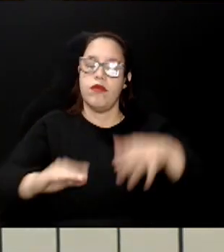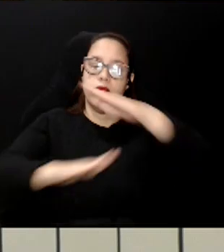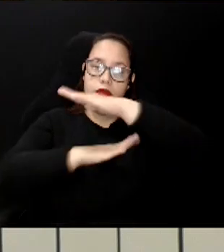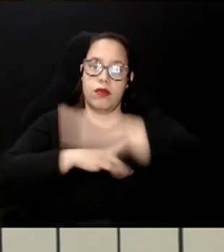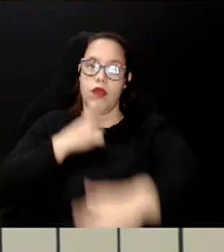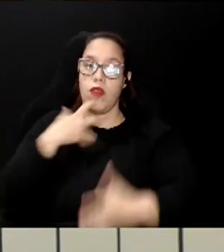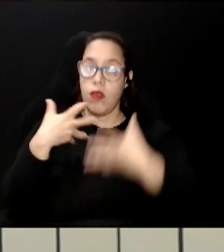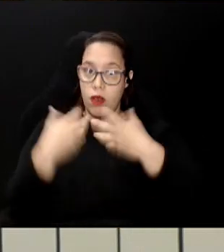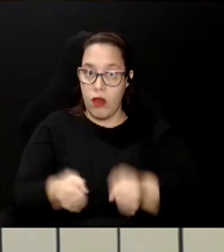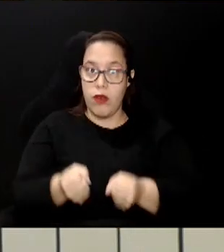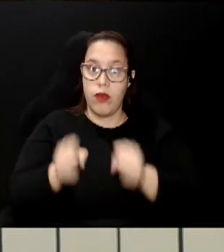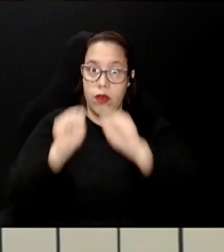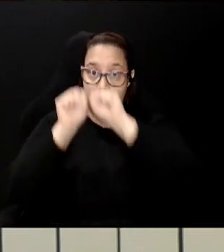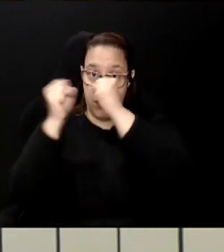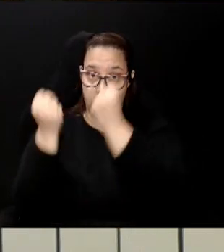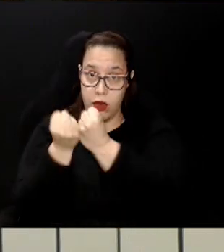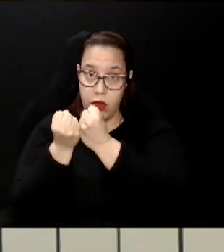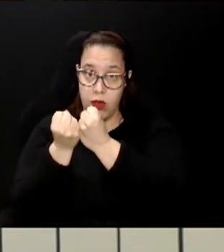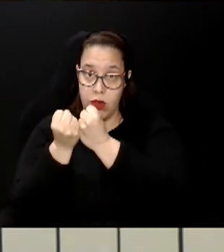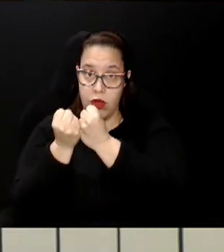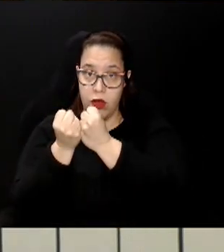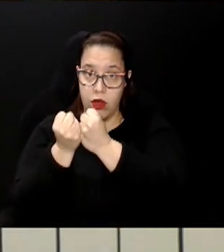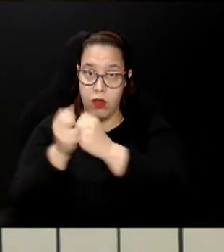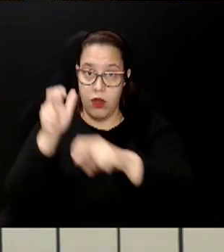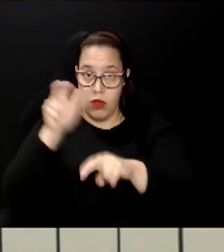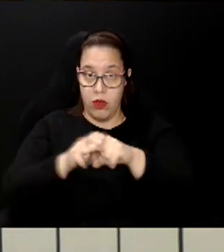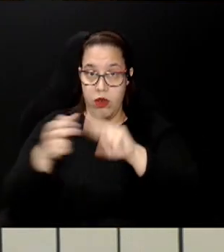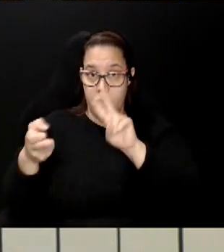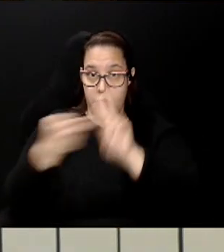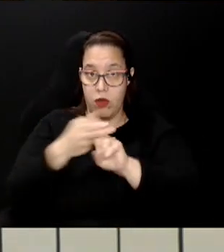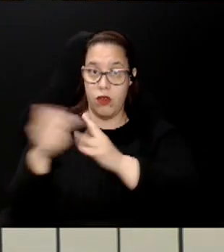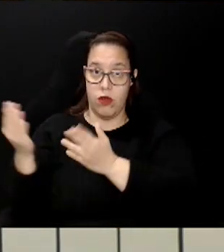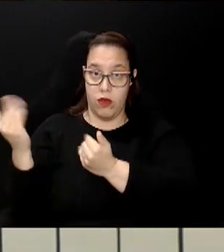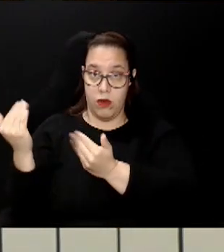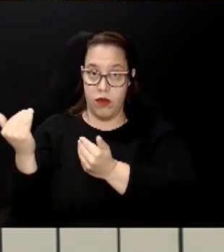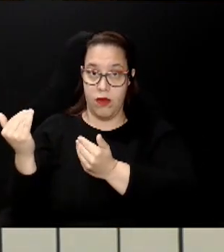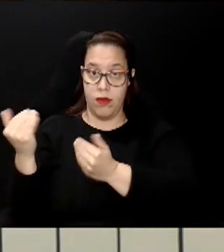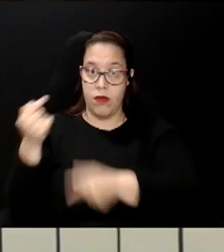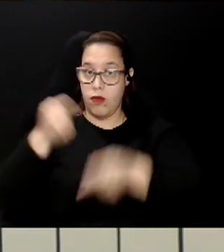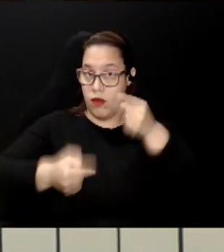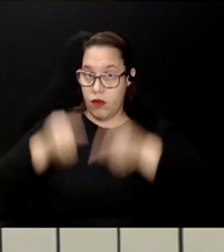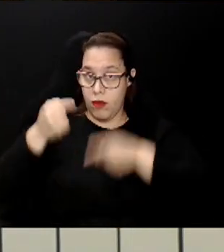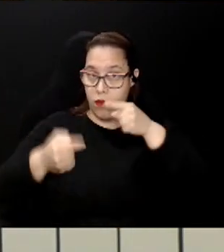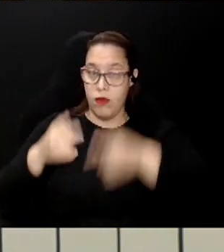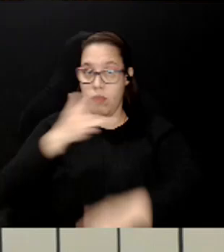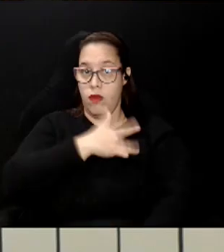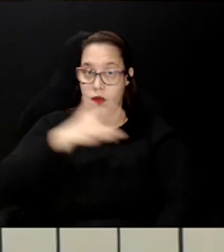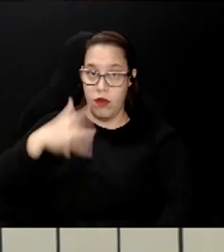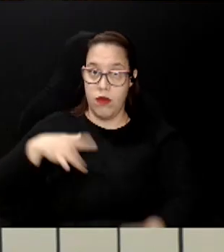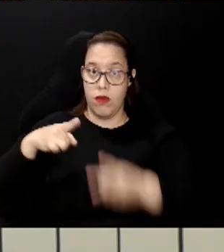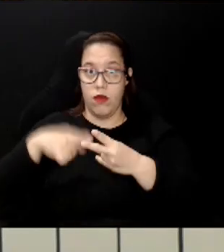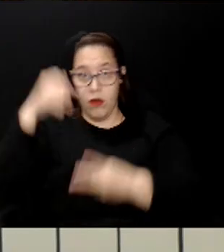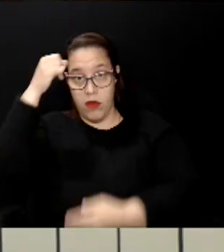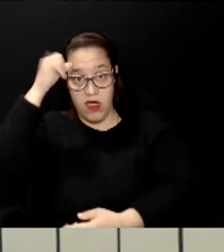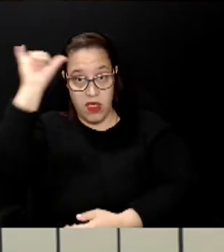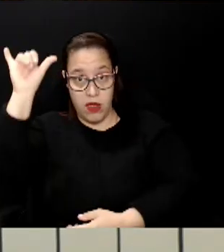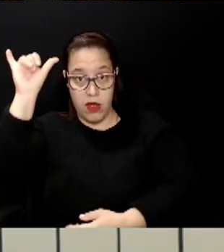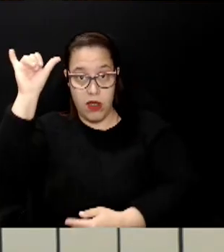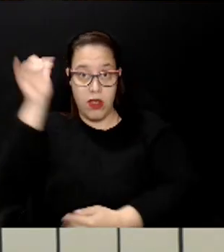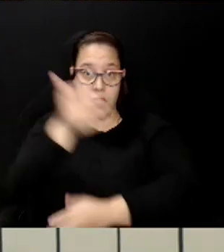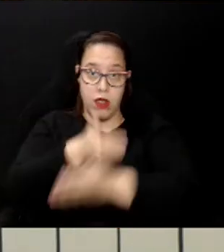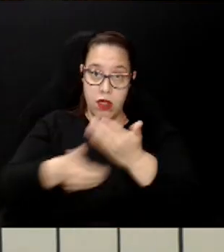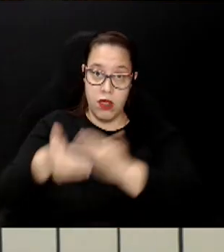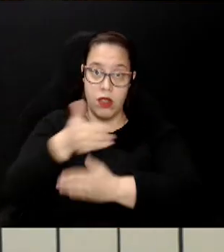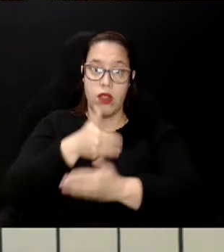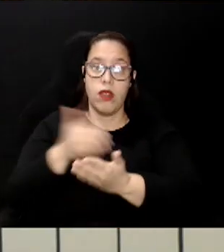seminário Ocupe SUS Juventudes, com debate sobre saúde, prevenção e participação dos jovens